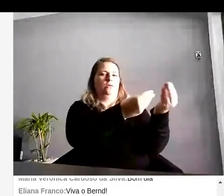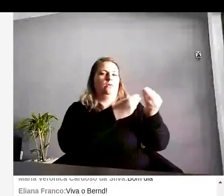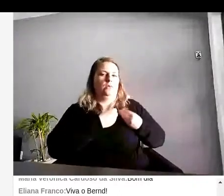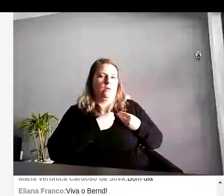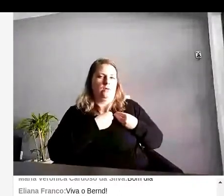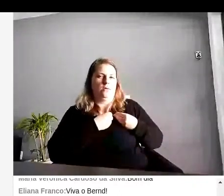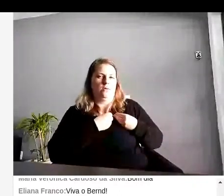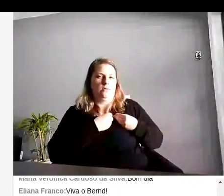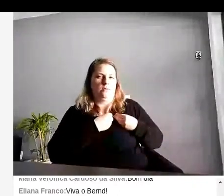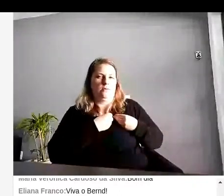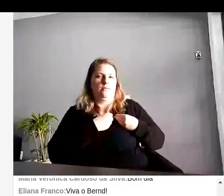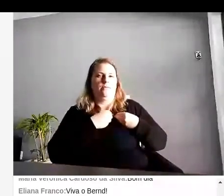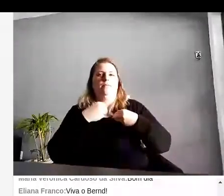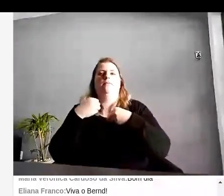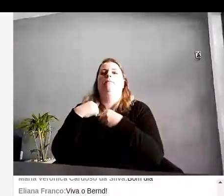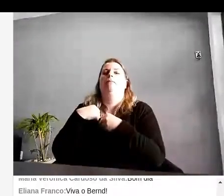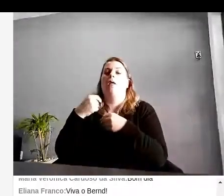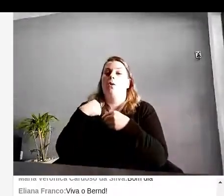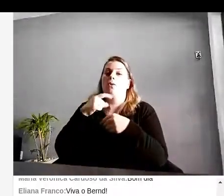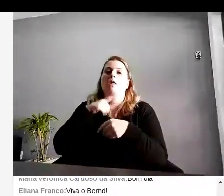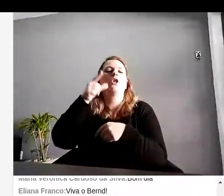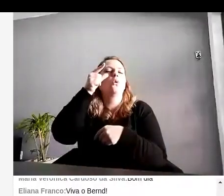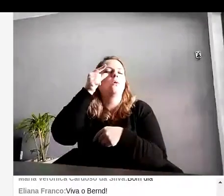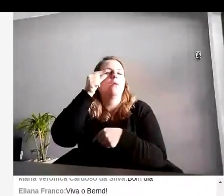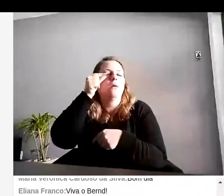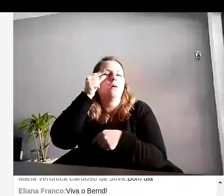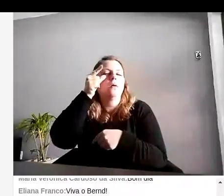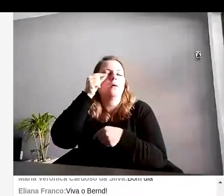tela, porque eu consigo enxergar um pouco.